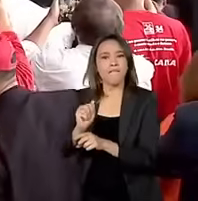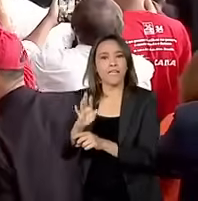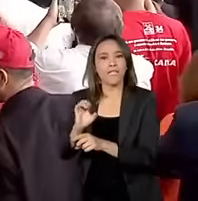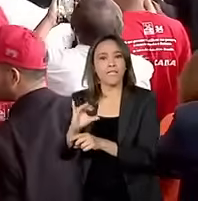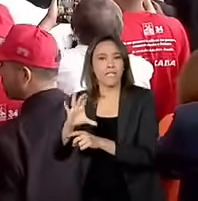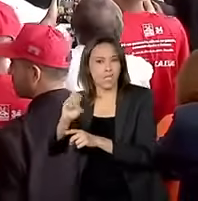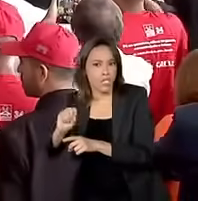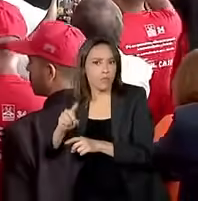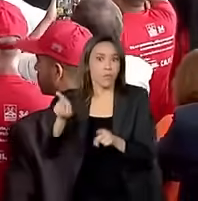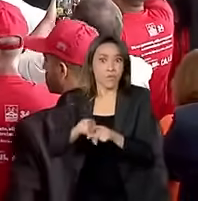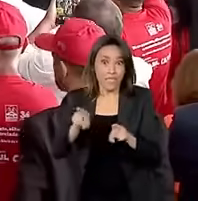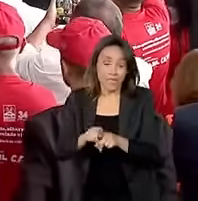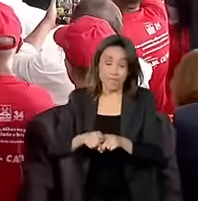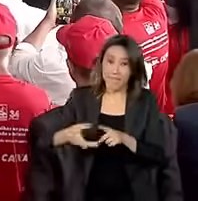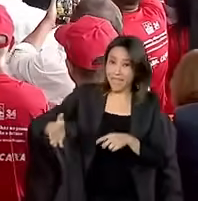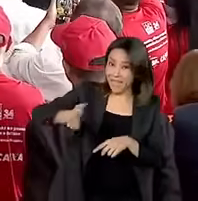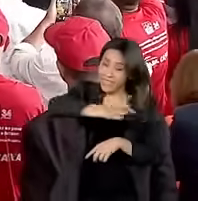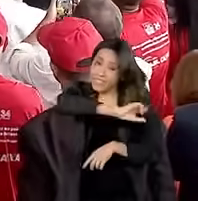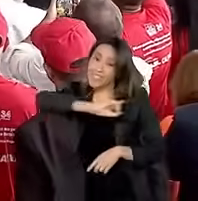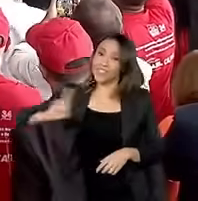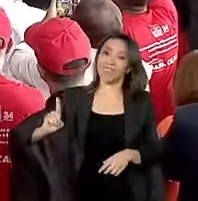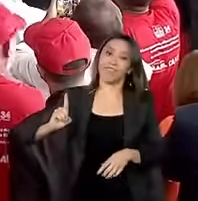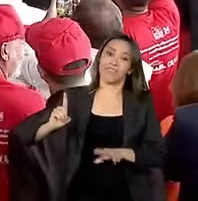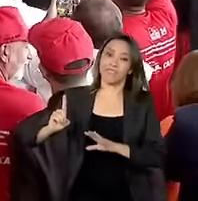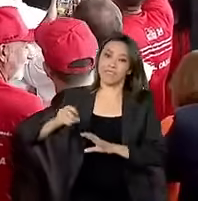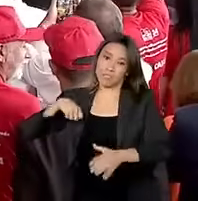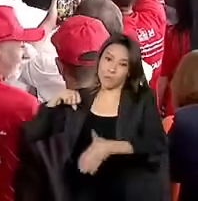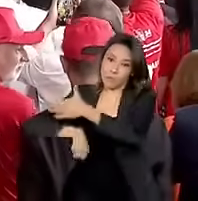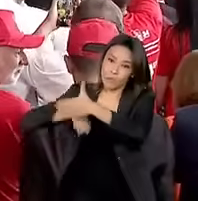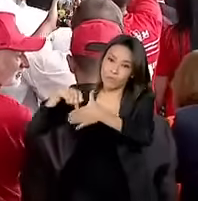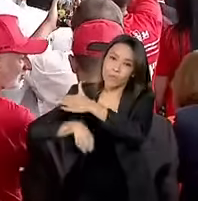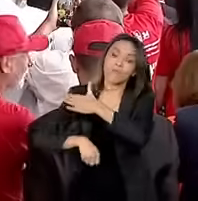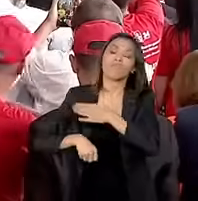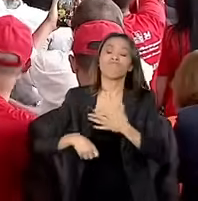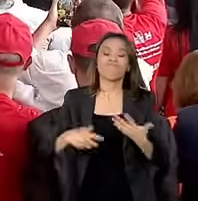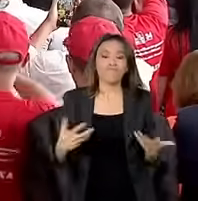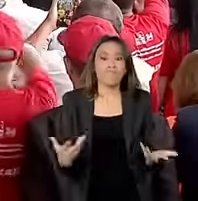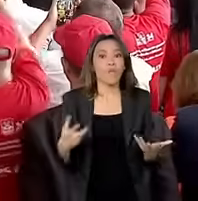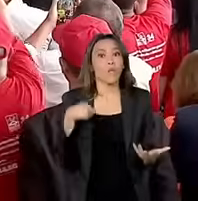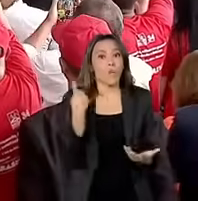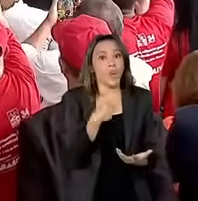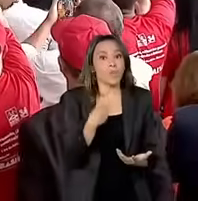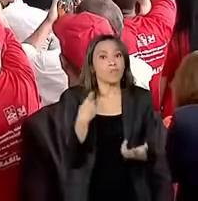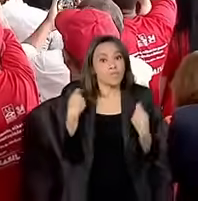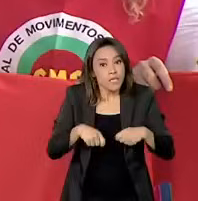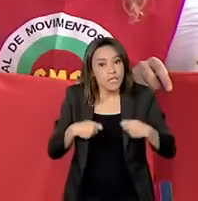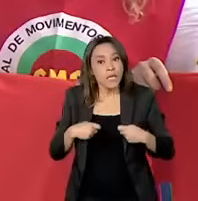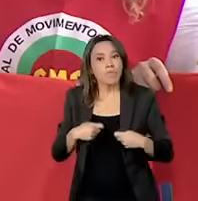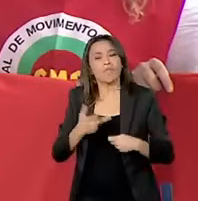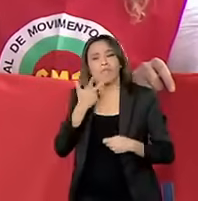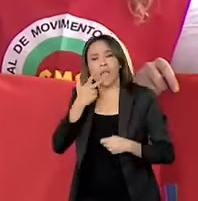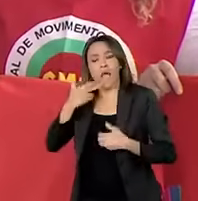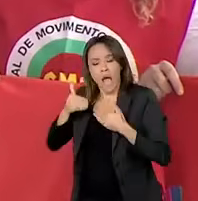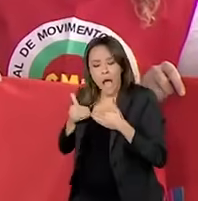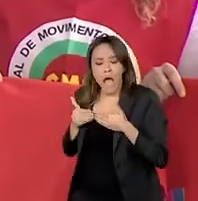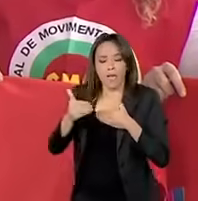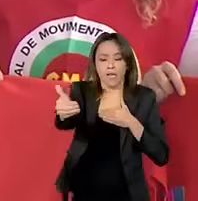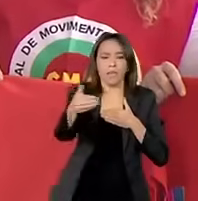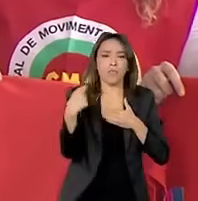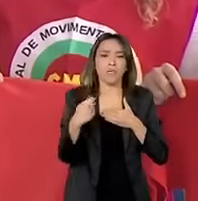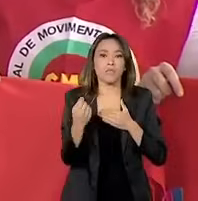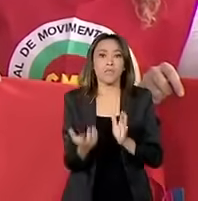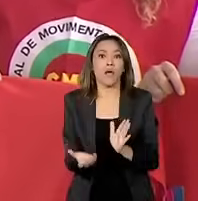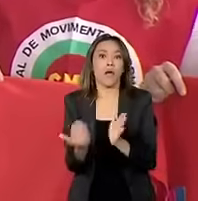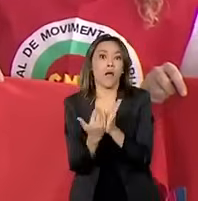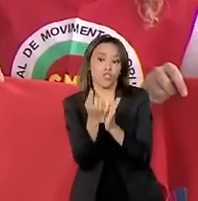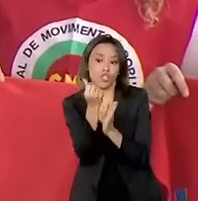extrema-direita, estão sendo ouvidos neste governo. Nós reafirmamos que é preciso ir além, que é preciso aumentar o orçamento do